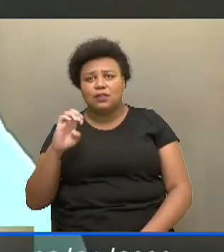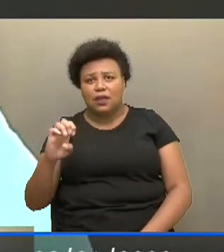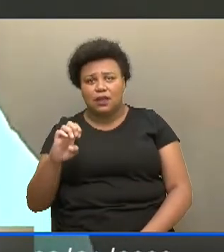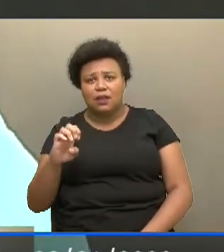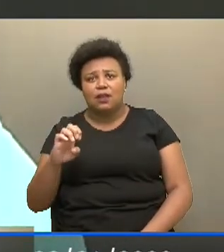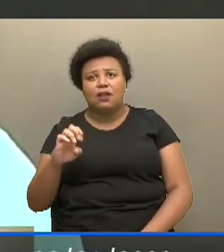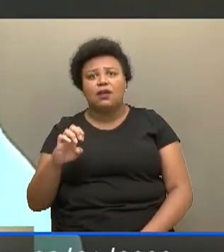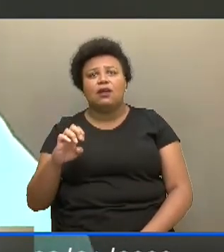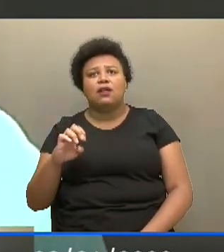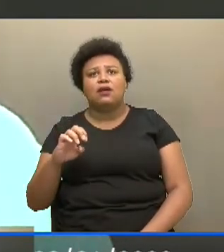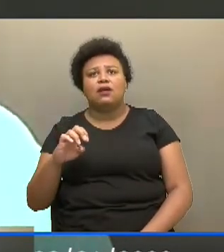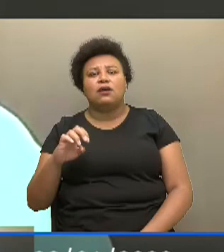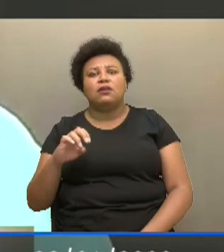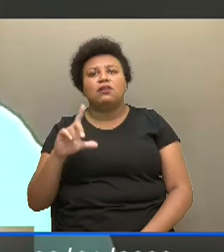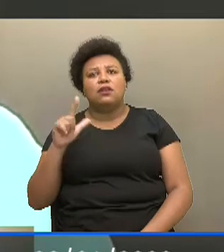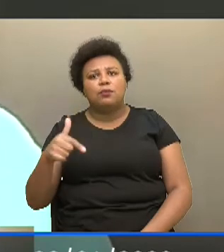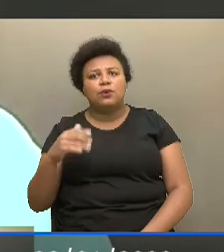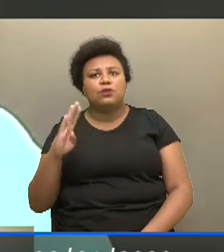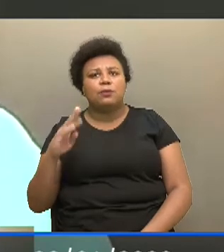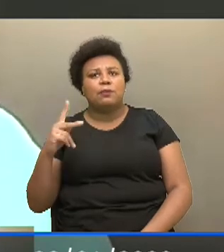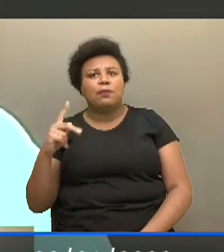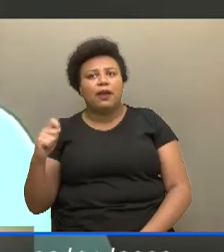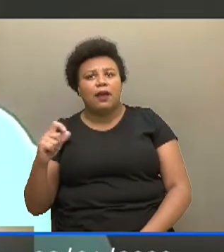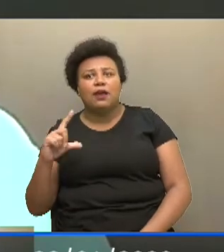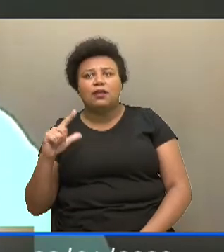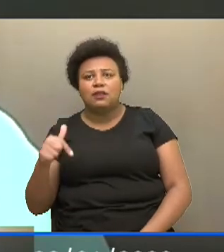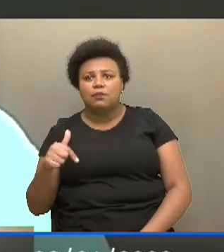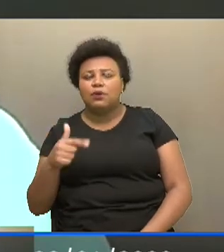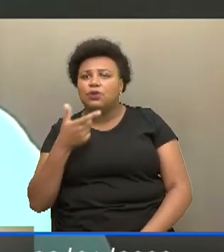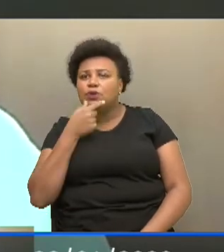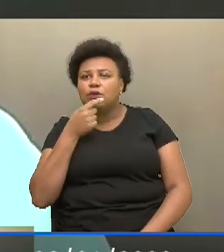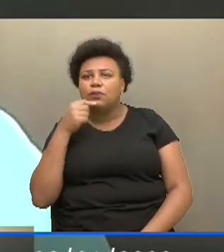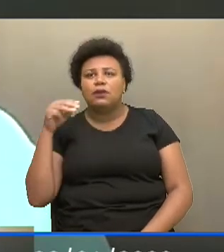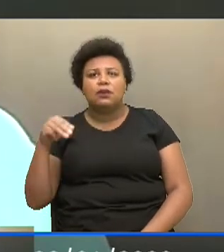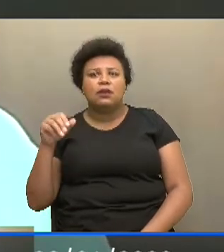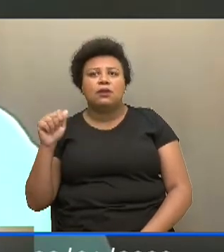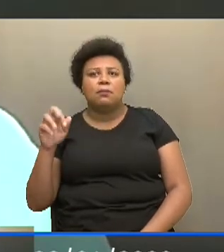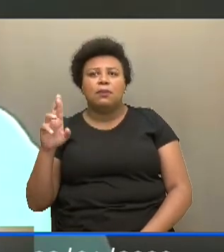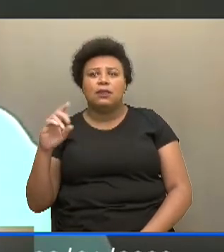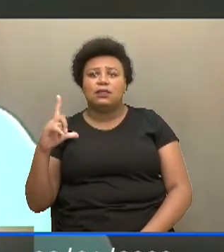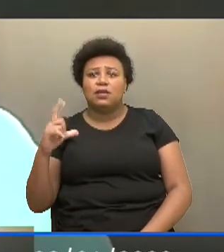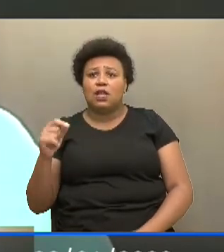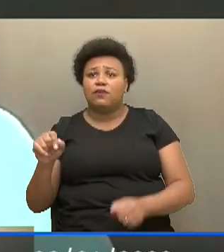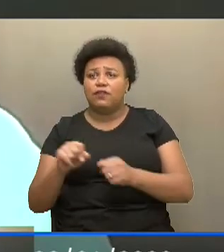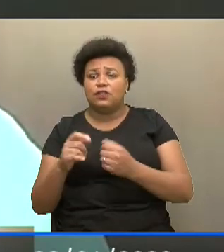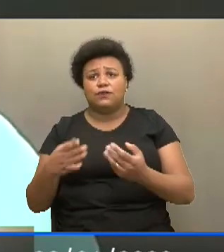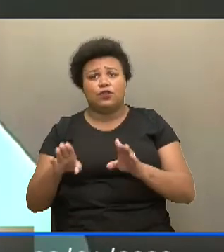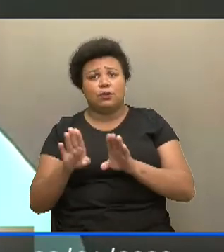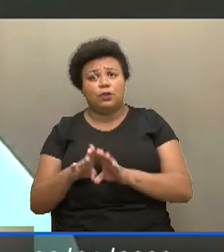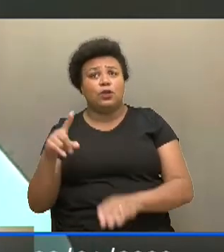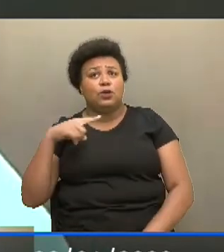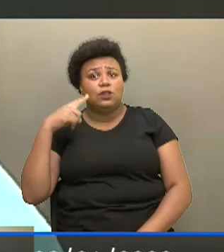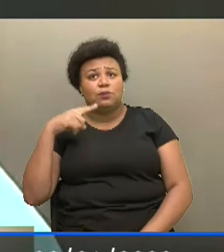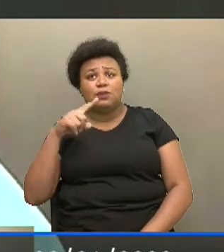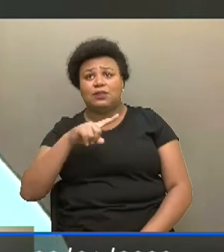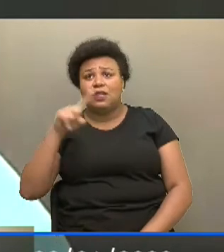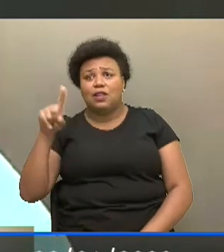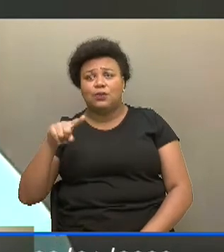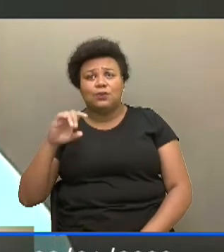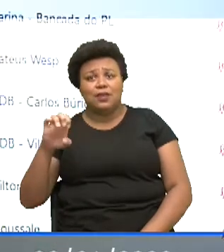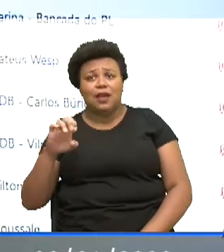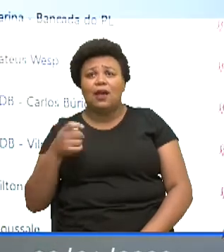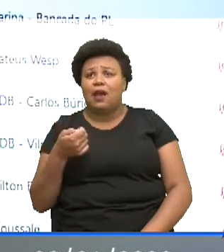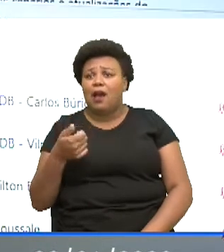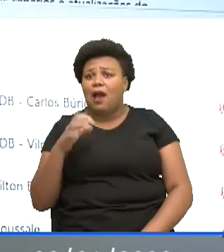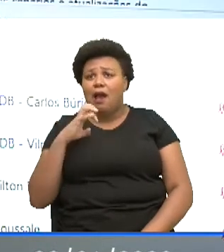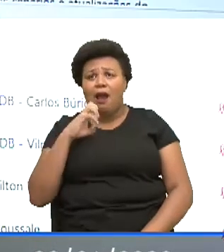Ricardo Santin pela BPA e aí já depois o nosso doutor Marcelo Valandro faz o fechamento. Deputado Zé Nunes. Rapidamente, presidente,